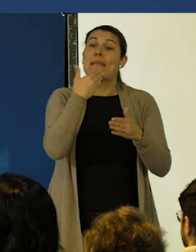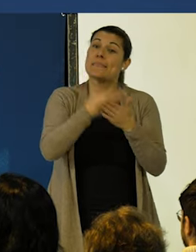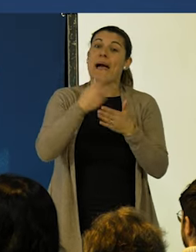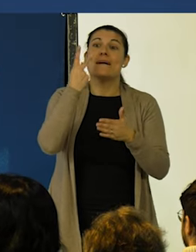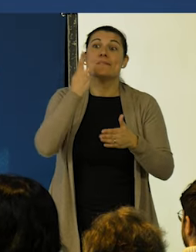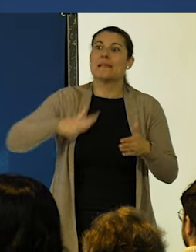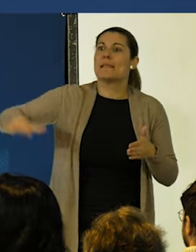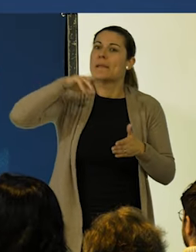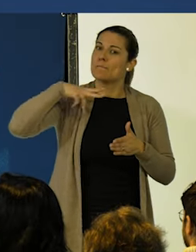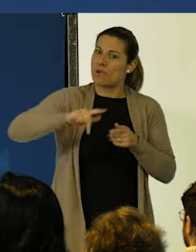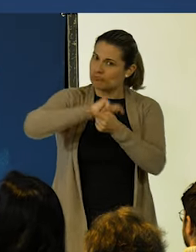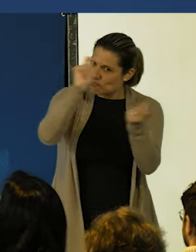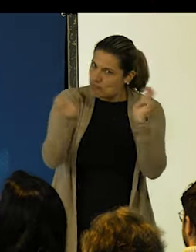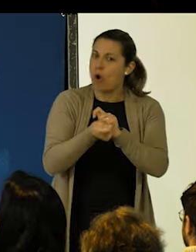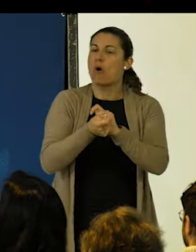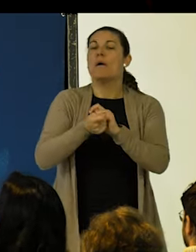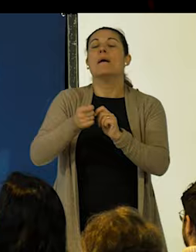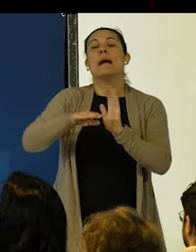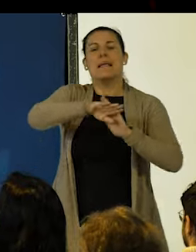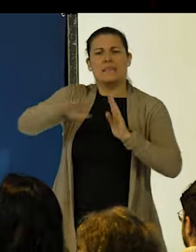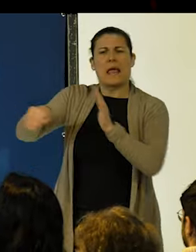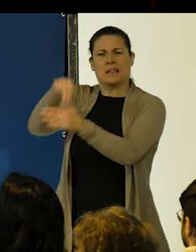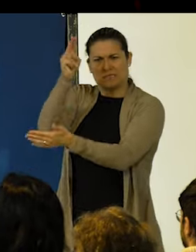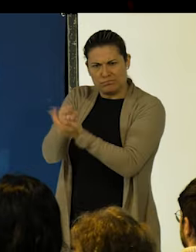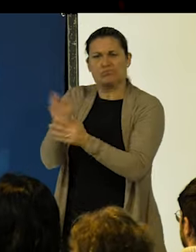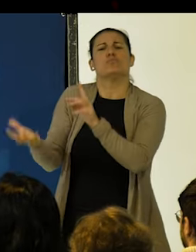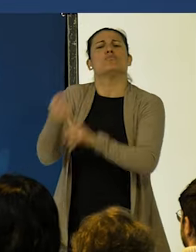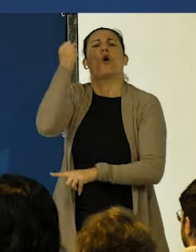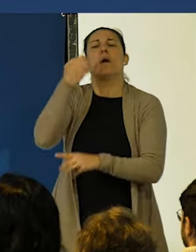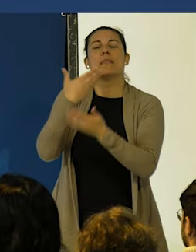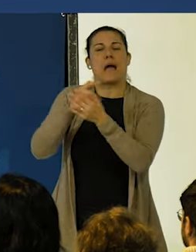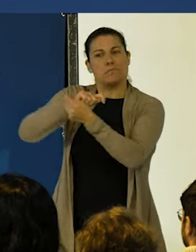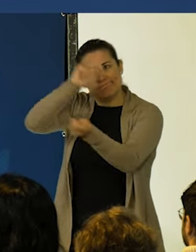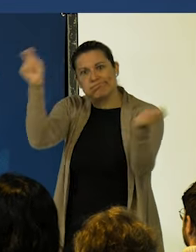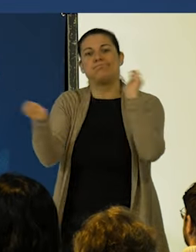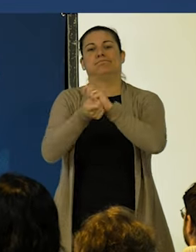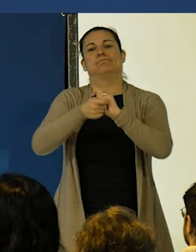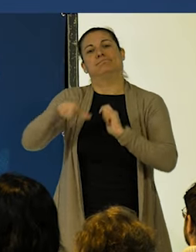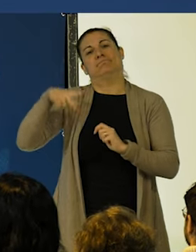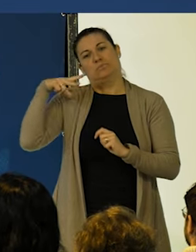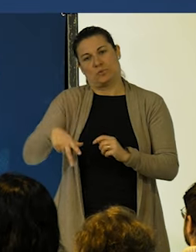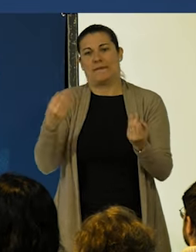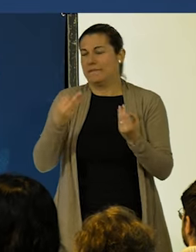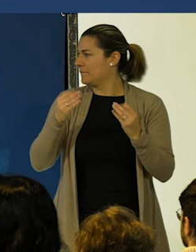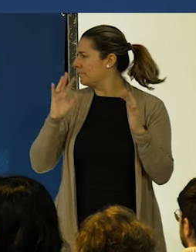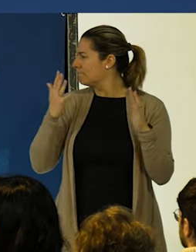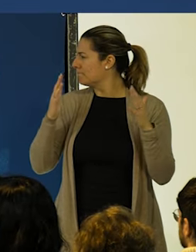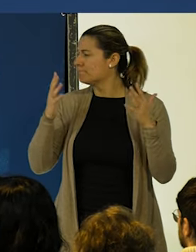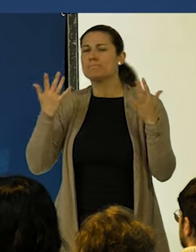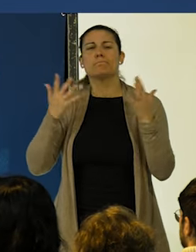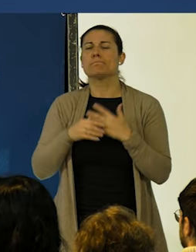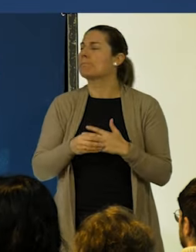país. Foi o que permitiu derrotar a direita. Foi o que permitiu uma viragem no país. E depois,